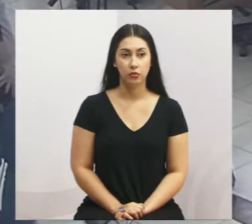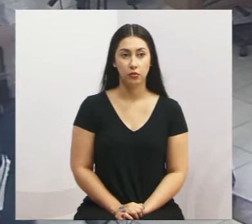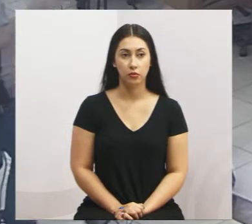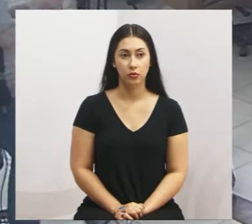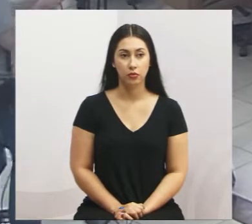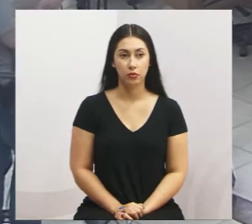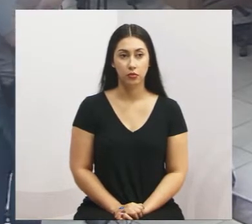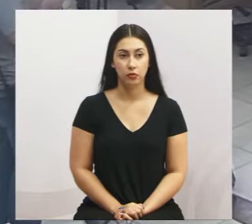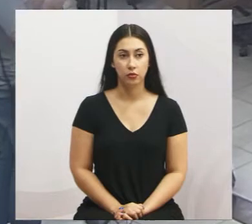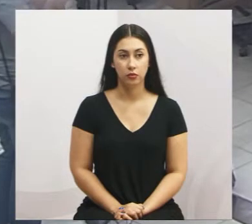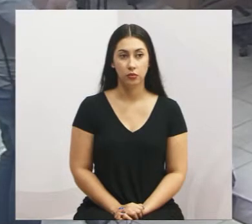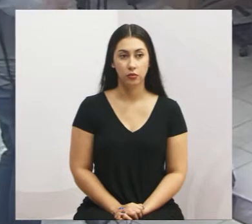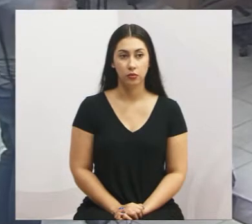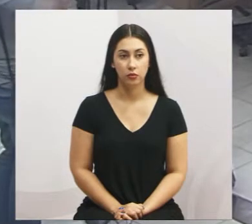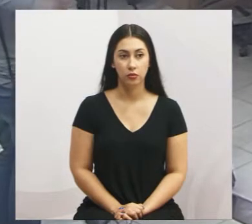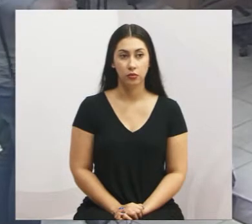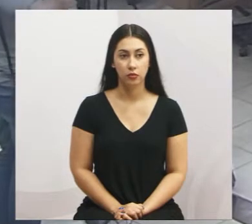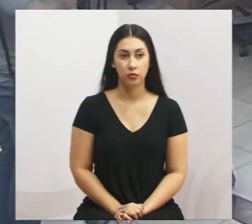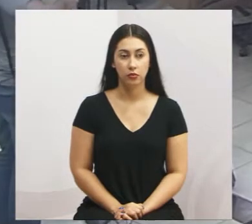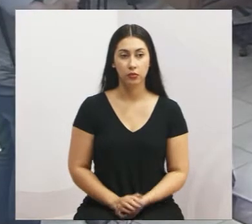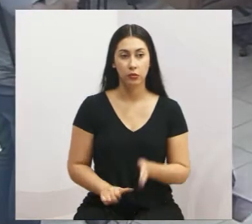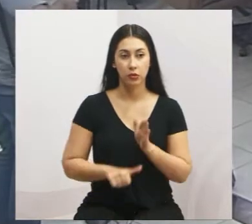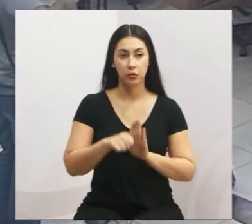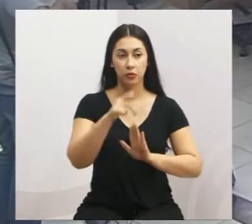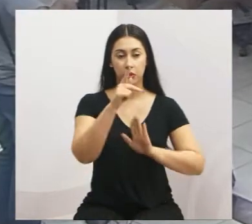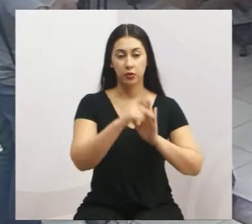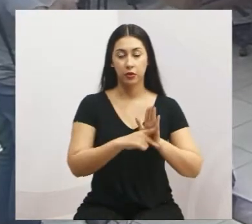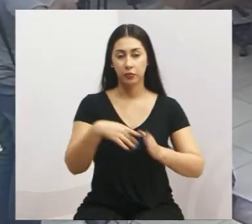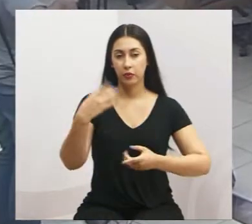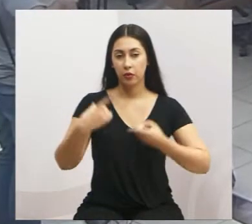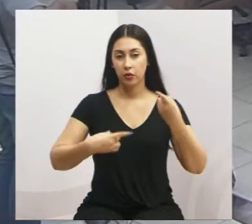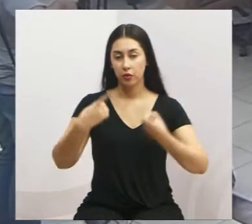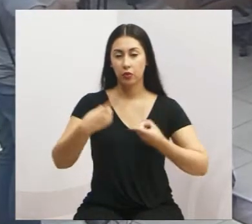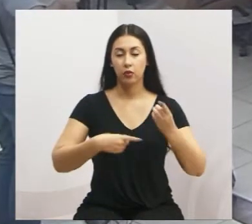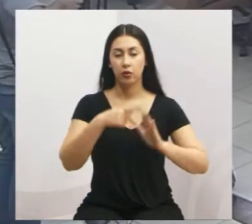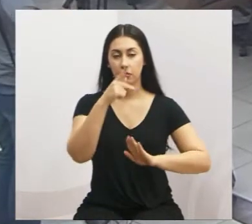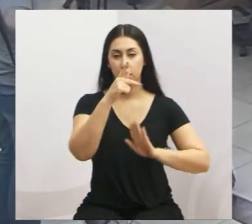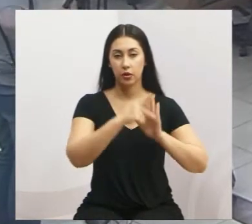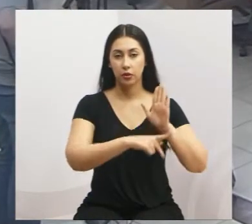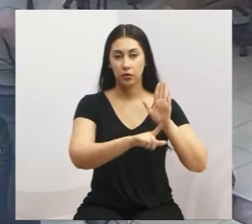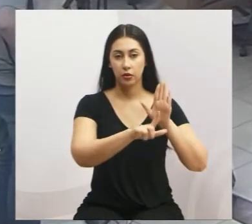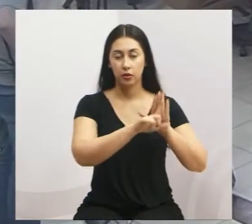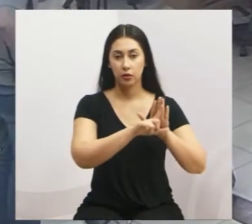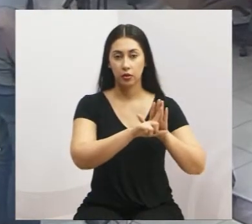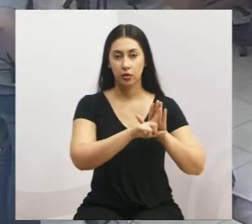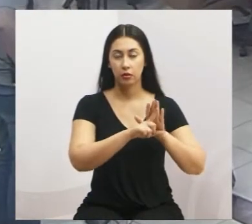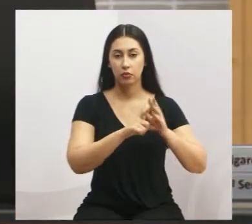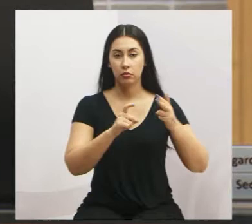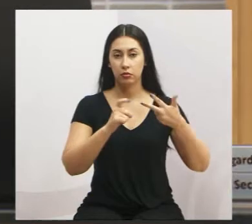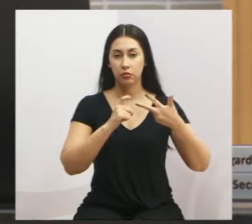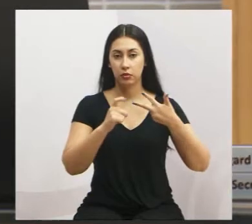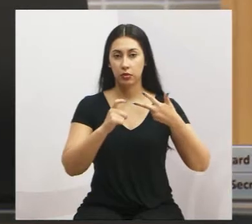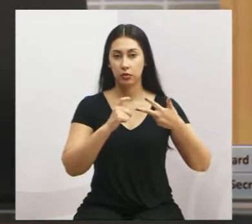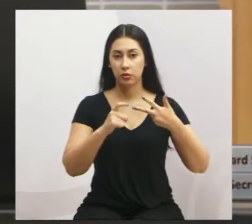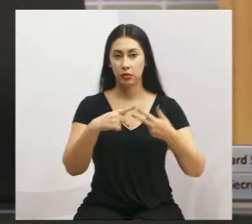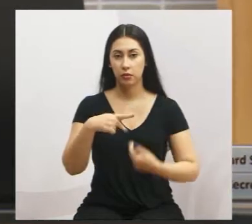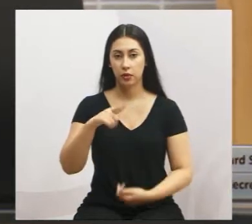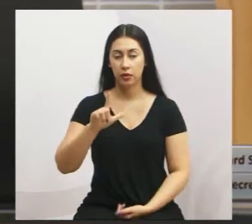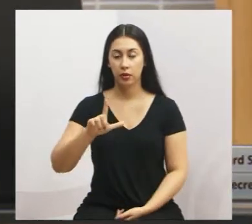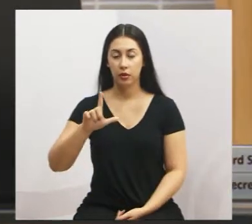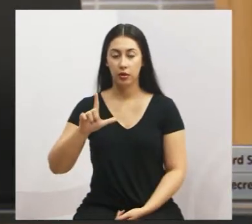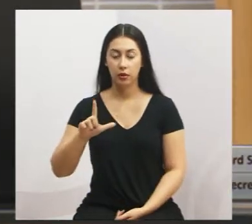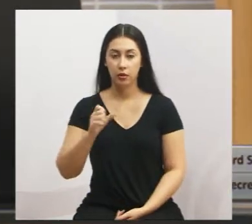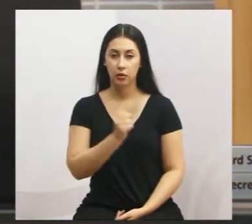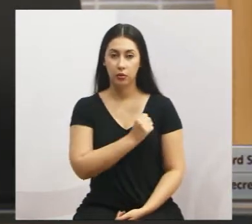Ordem do dia. Primeiro, discussão única do projeto de lei do Executivo PLE número